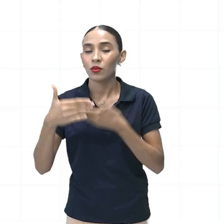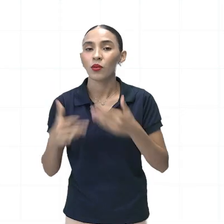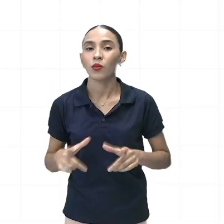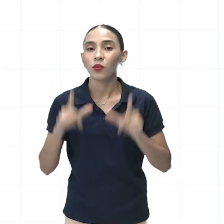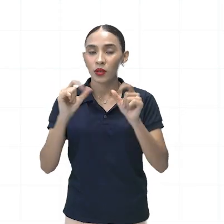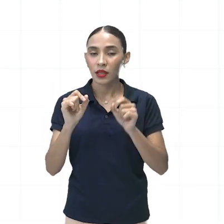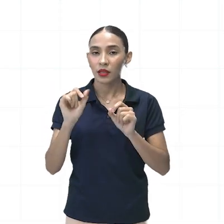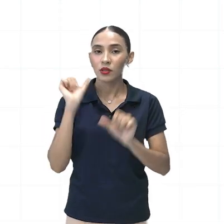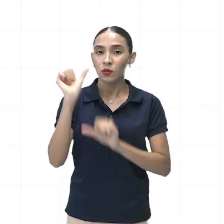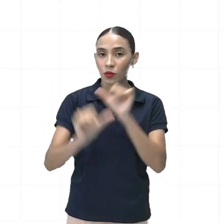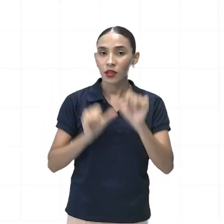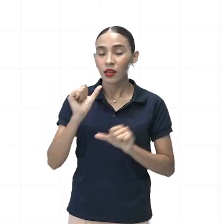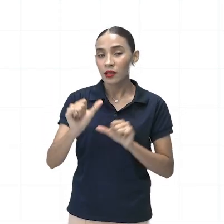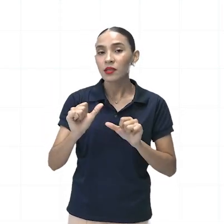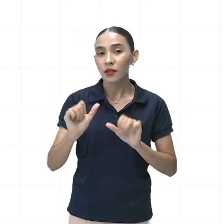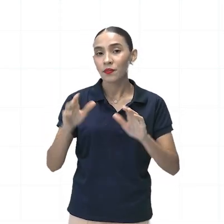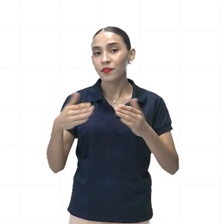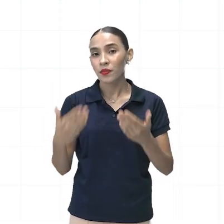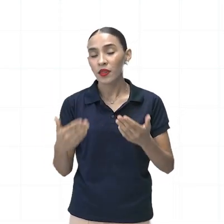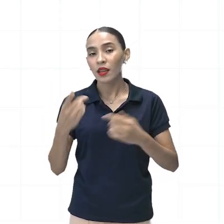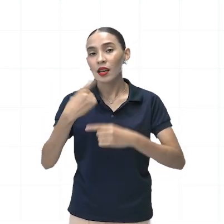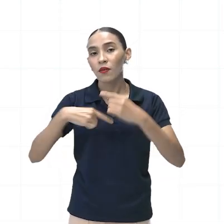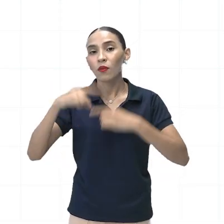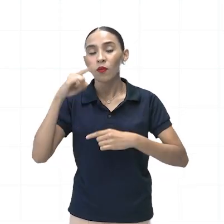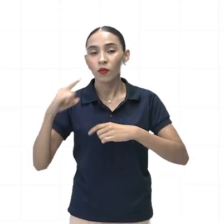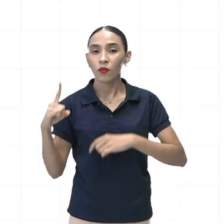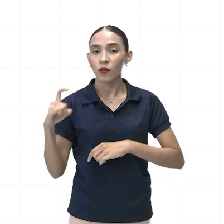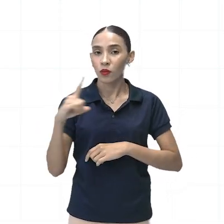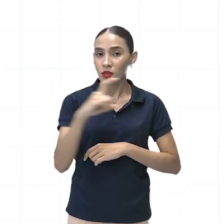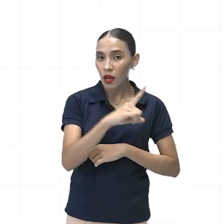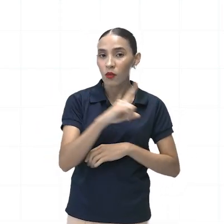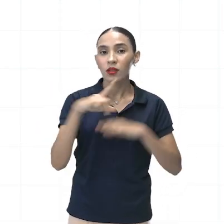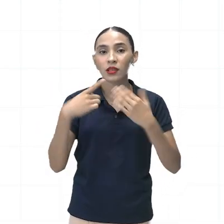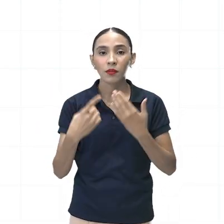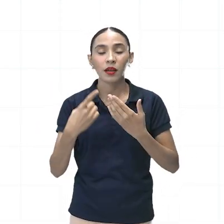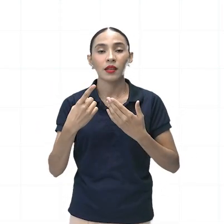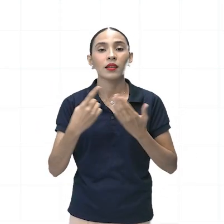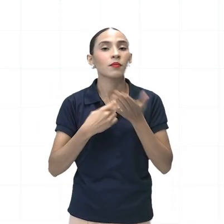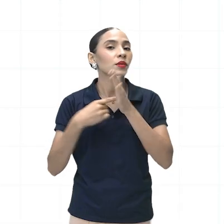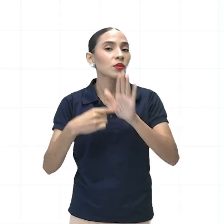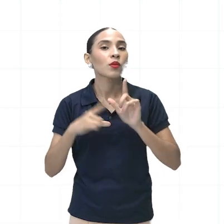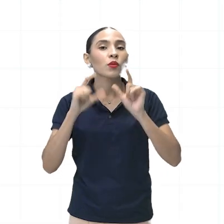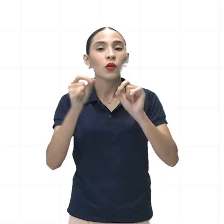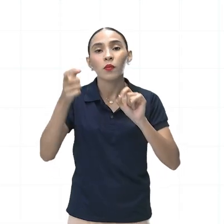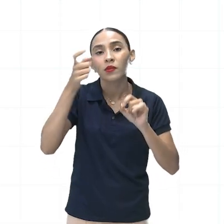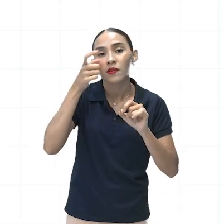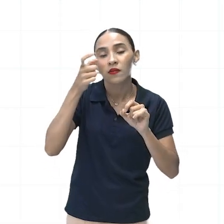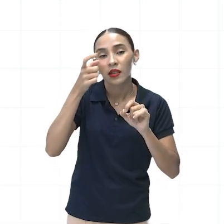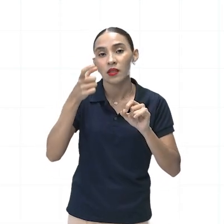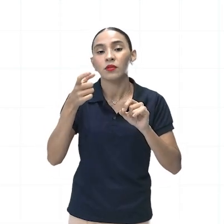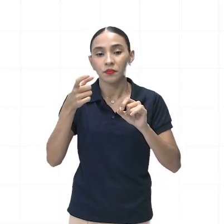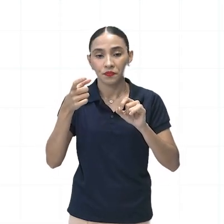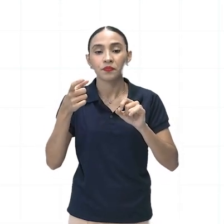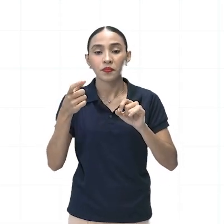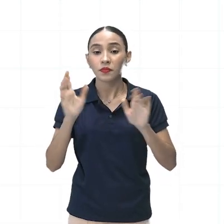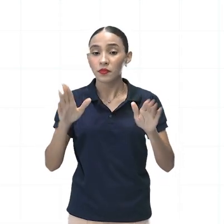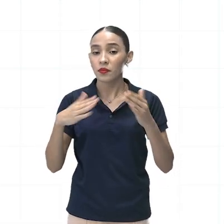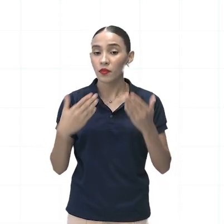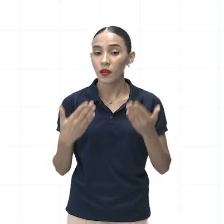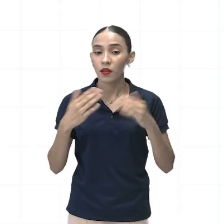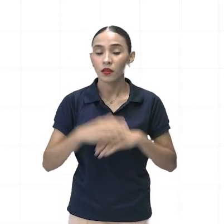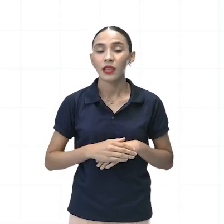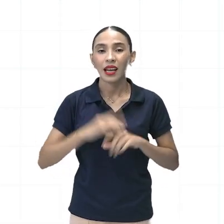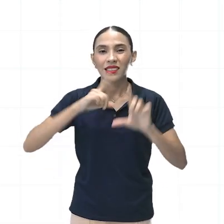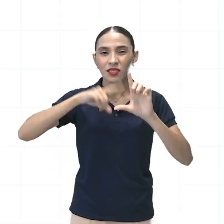processo de transformação, ou seja, de evolução, e acabou resultando no que ele estava observando naquele momento. Então,